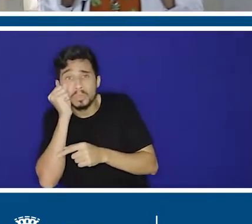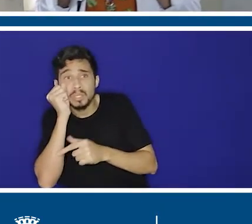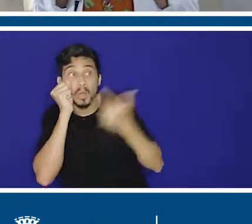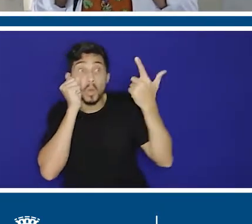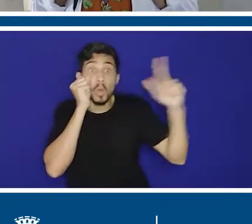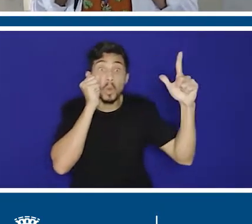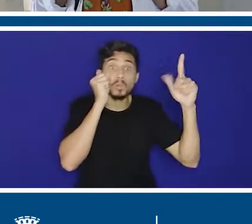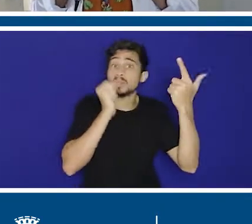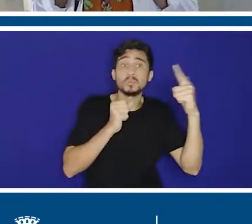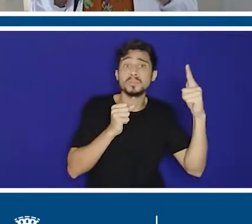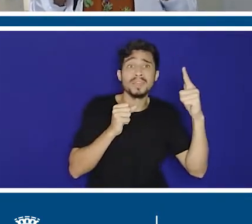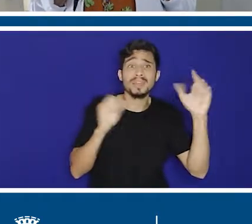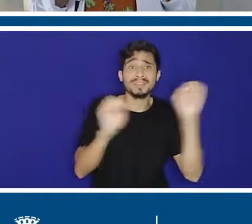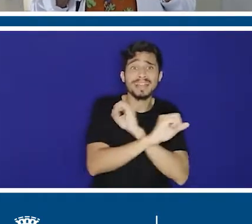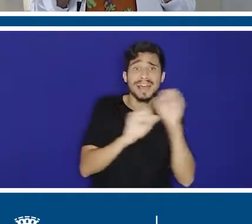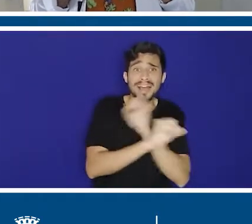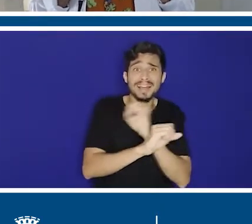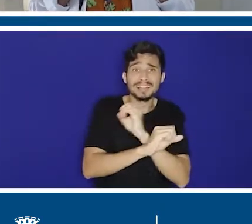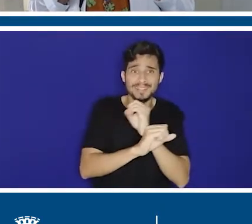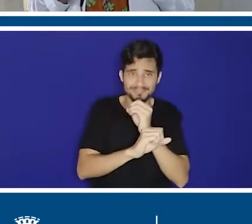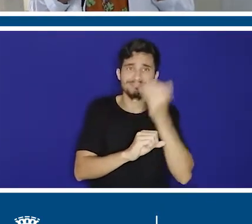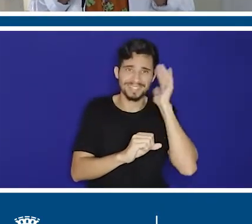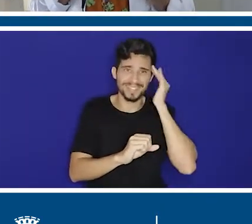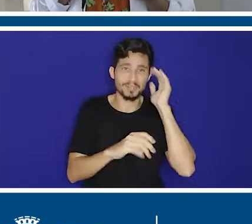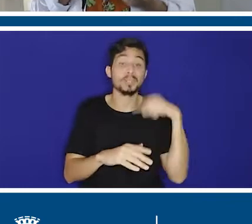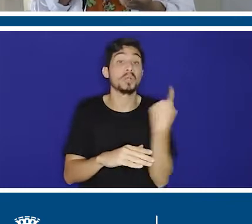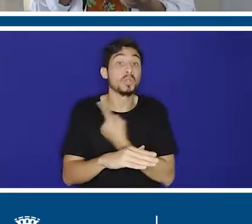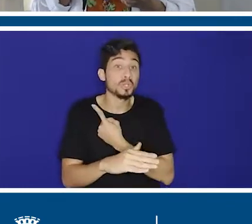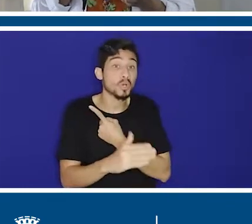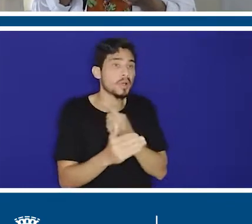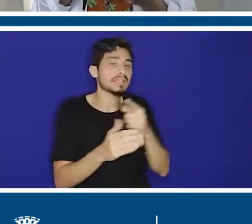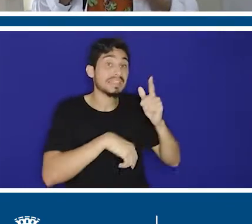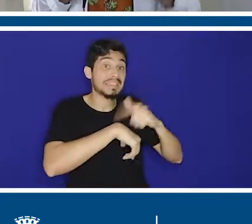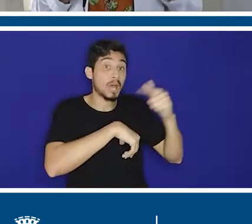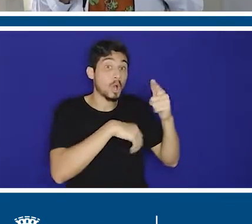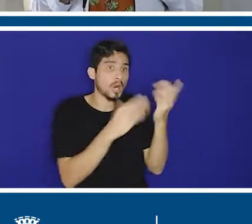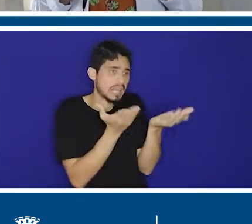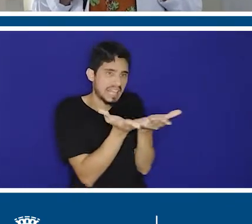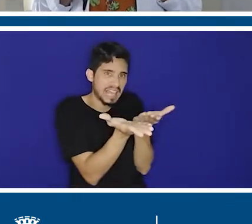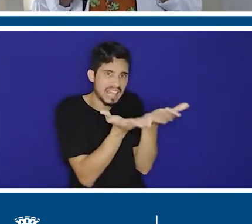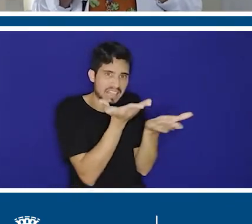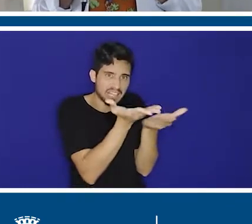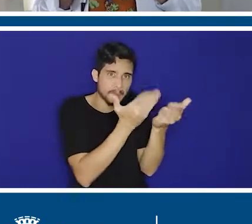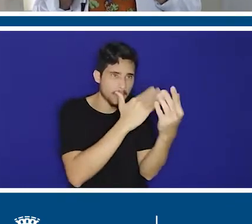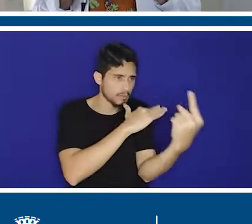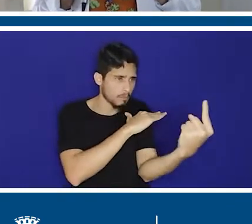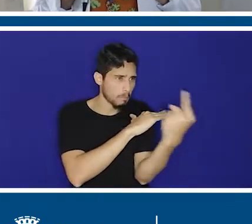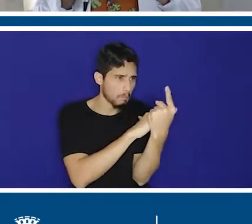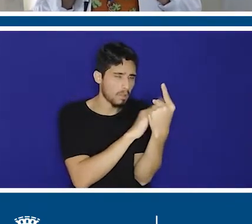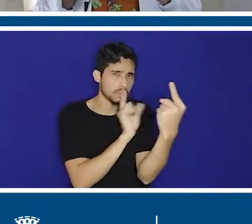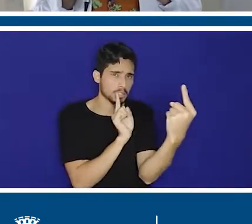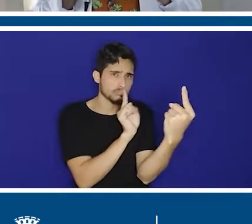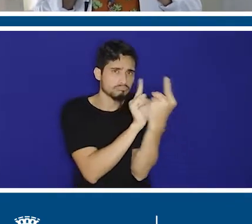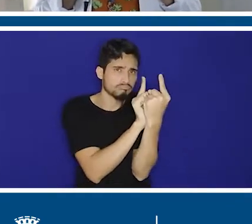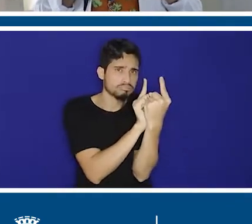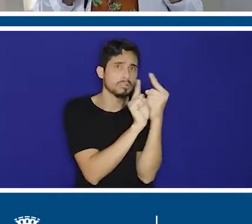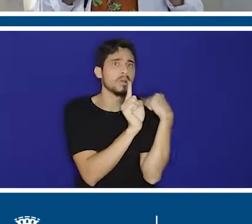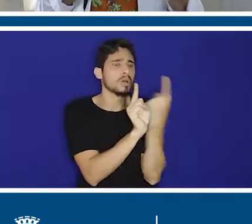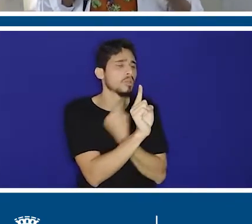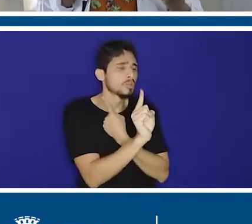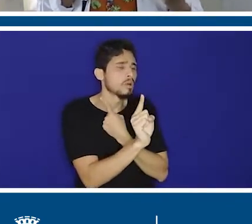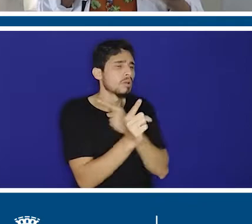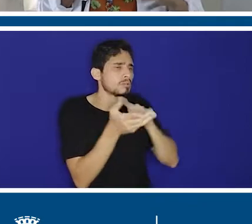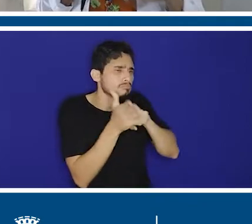quando a gente vai medicar, a gente tem que ver esse todo, né? Qual é a questão de base da criança, qual